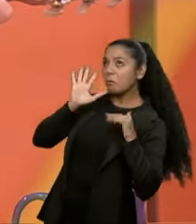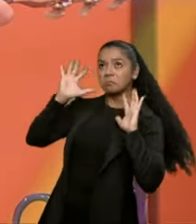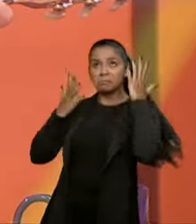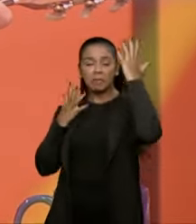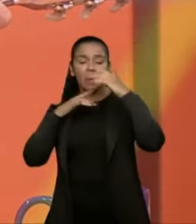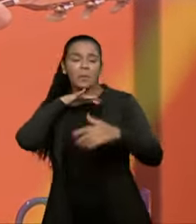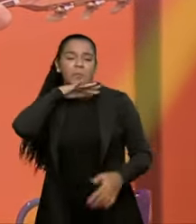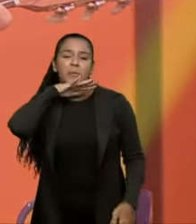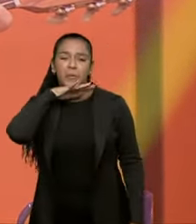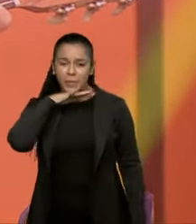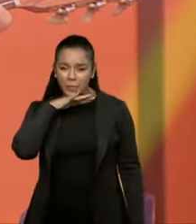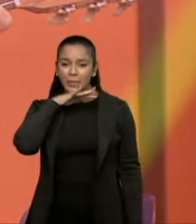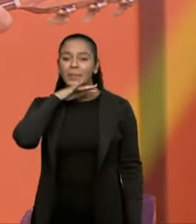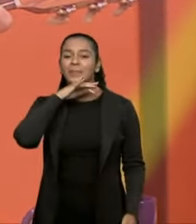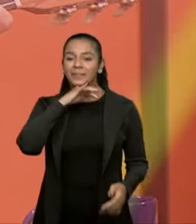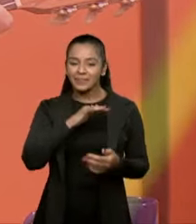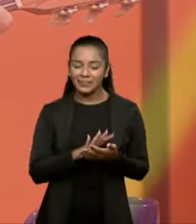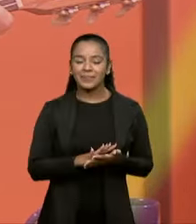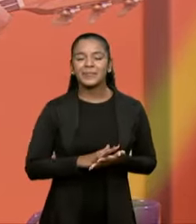ruim.